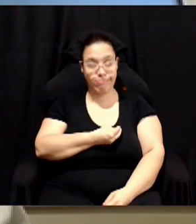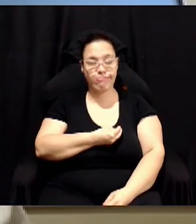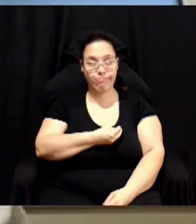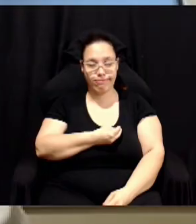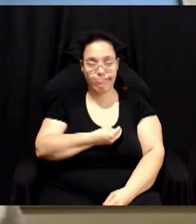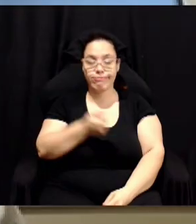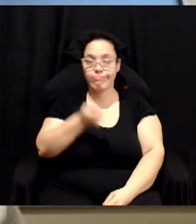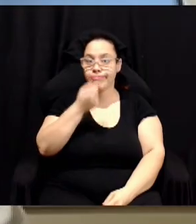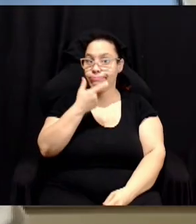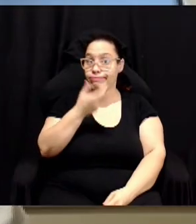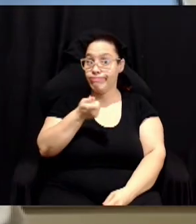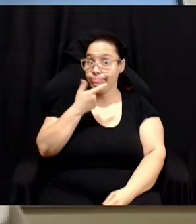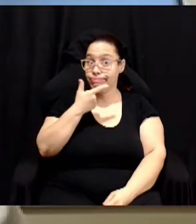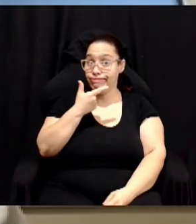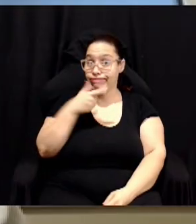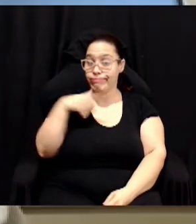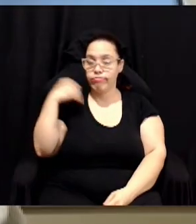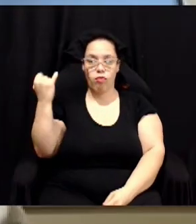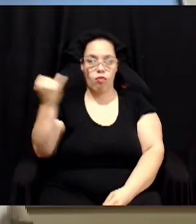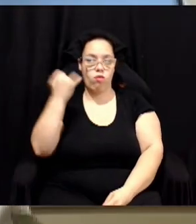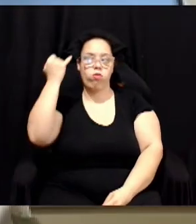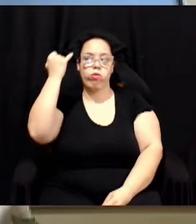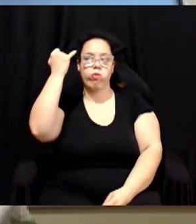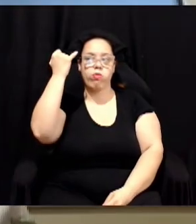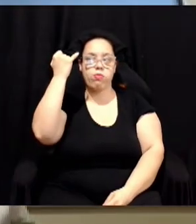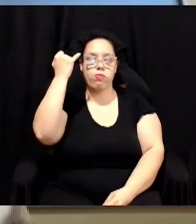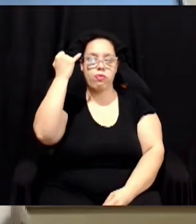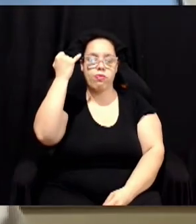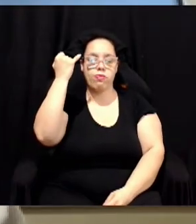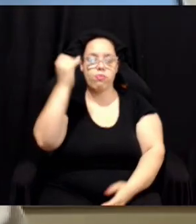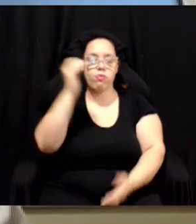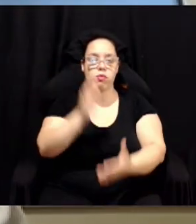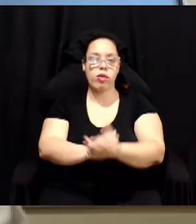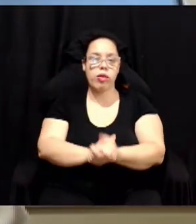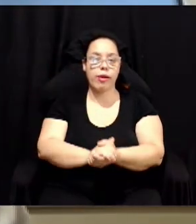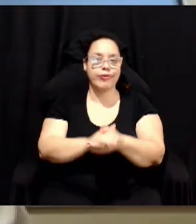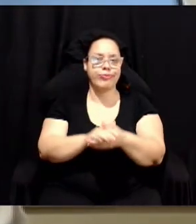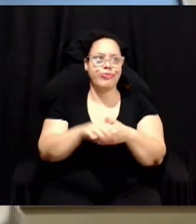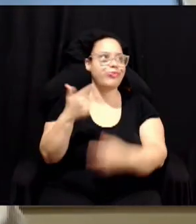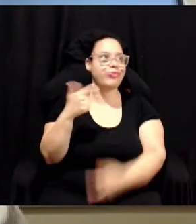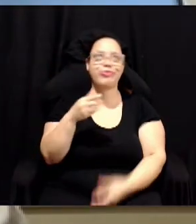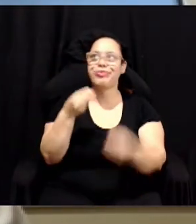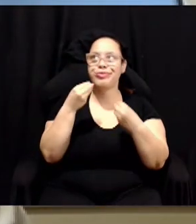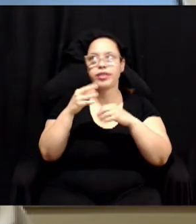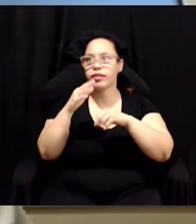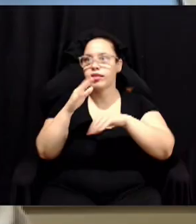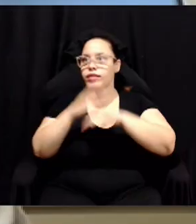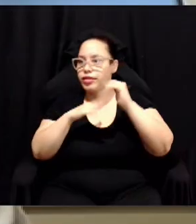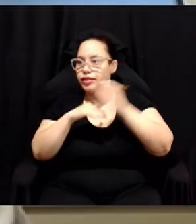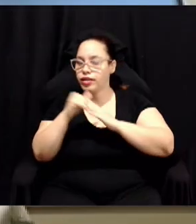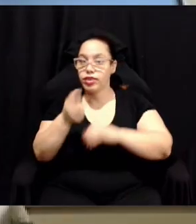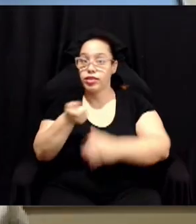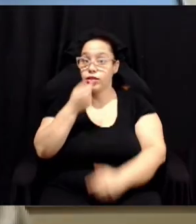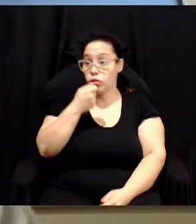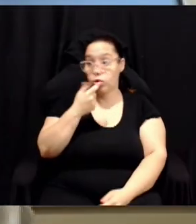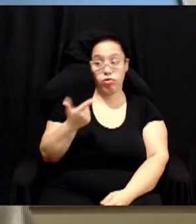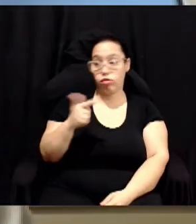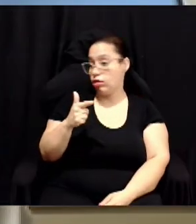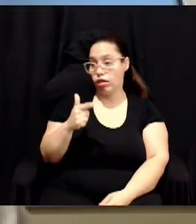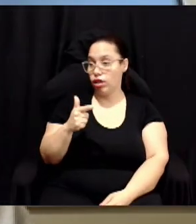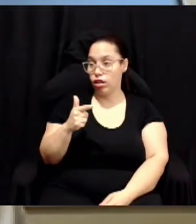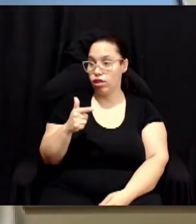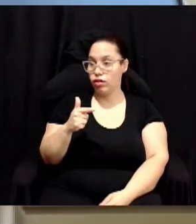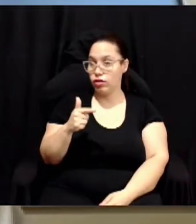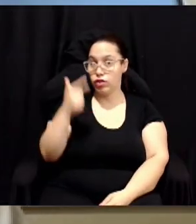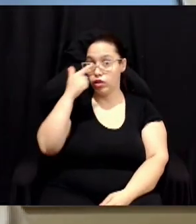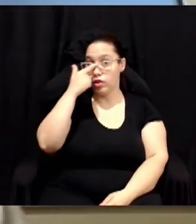Medicação é essencial. Como eu disse, assim, não tem como a pessoa tratar Parkinson sem tomar medicação. E a